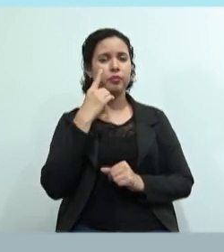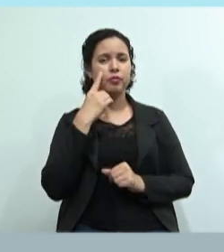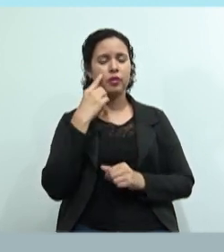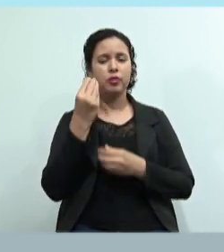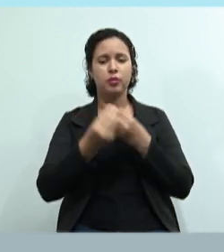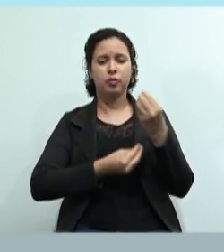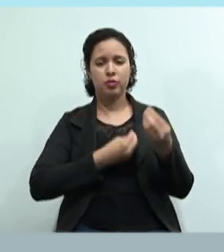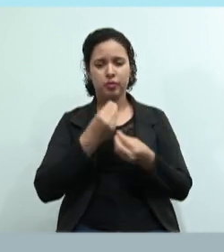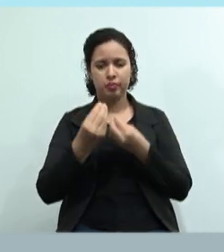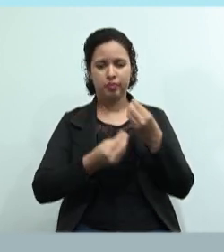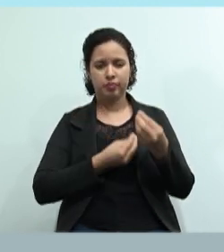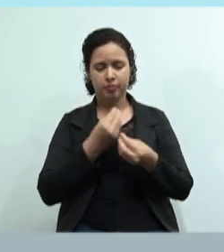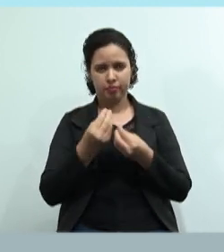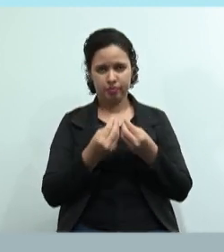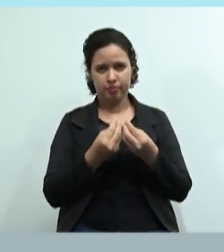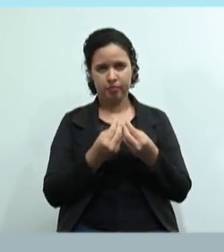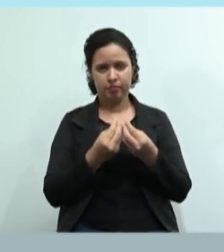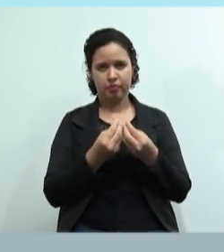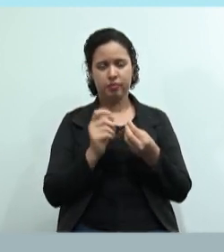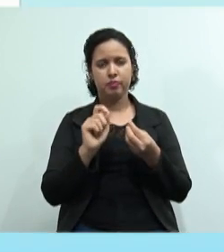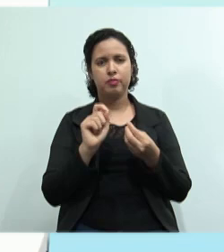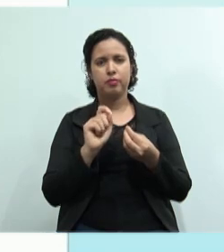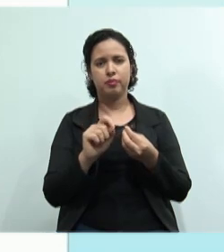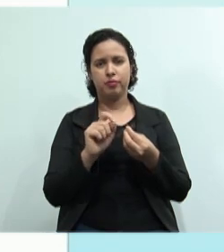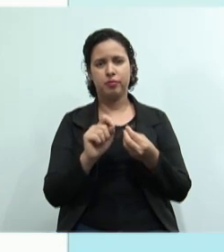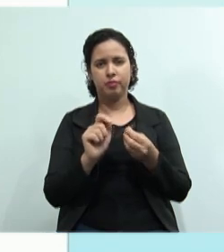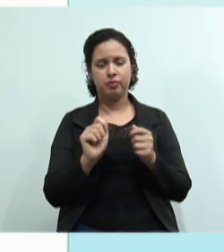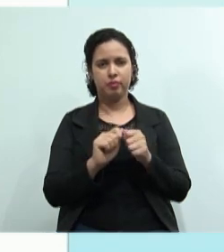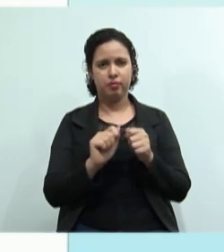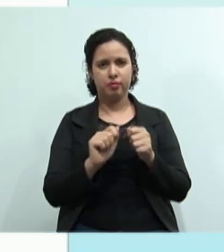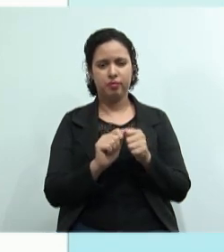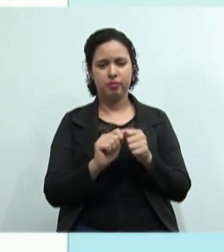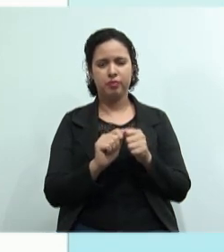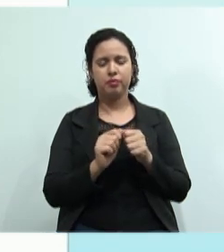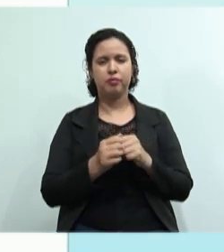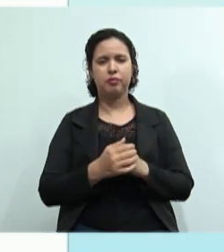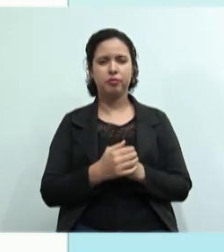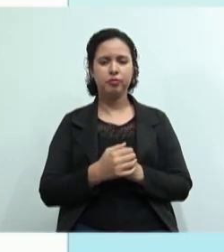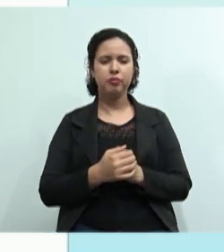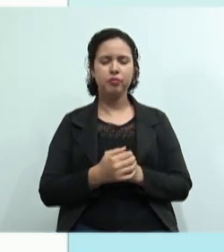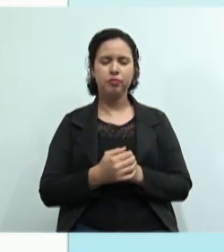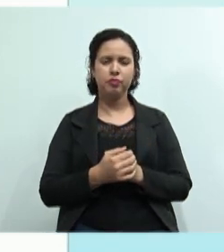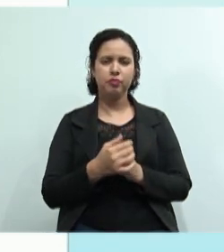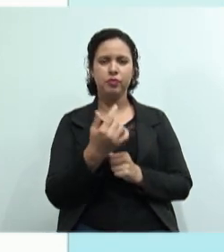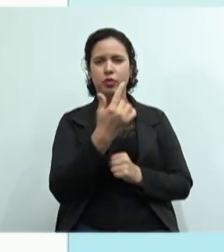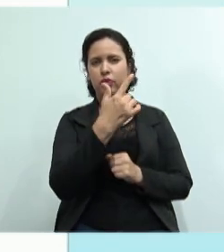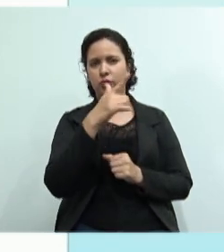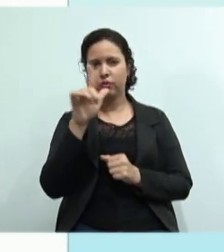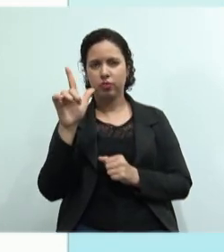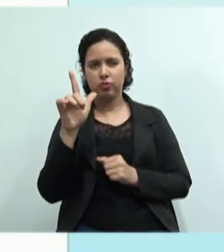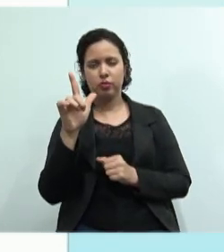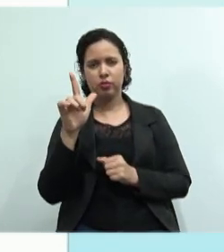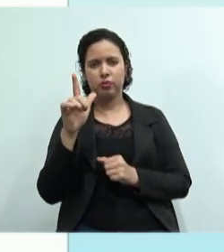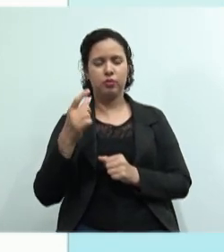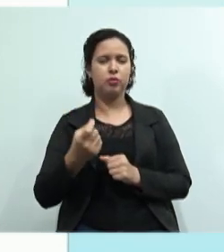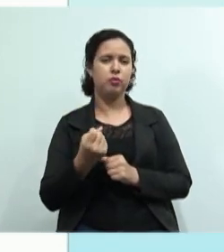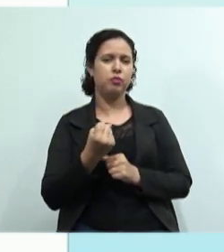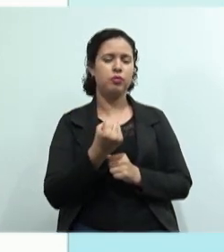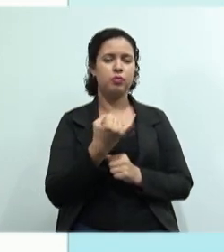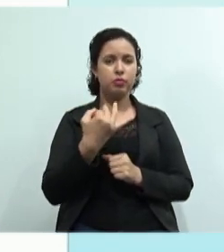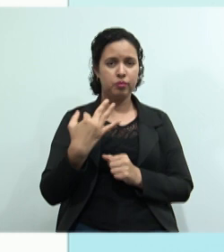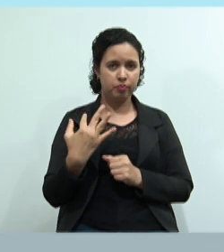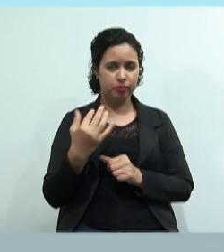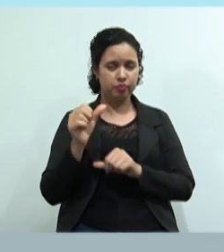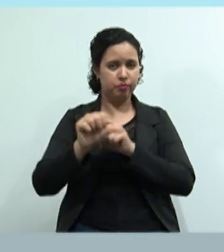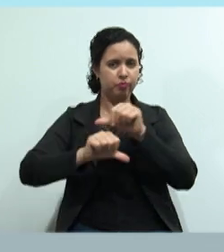uma receita de um dos pudins maravilhosos de Dona Carminha. Os demais custos variáveis unitários para a produção